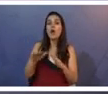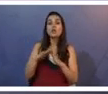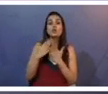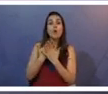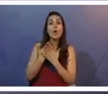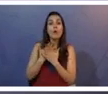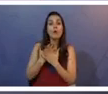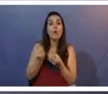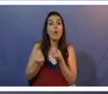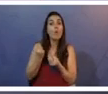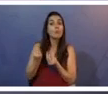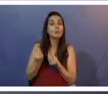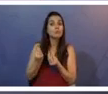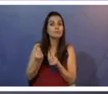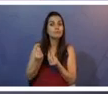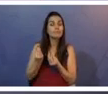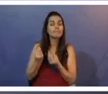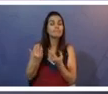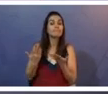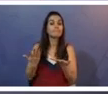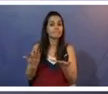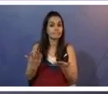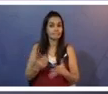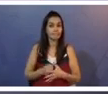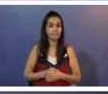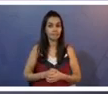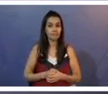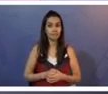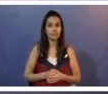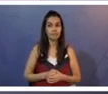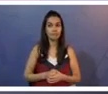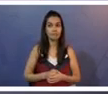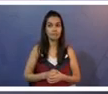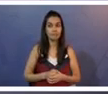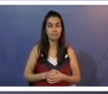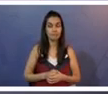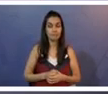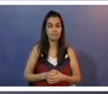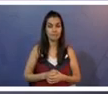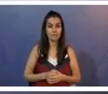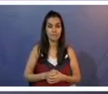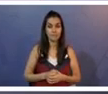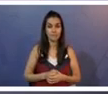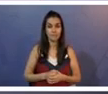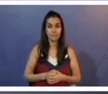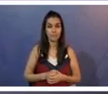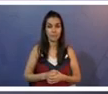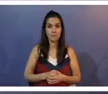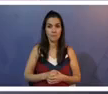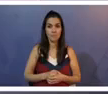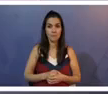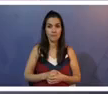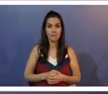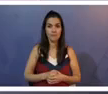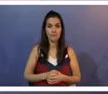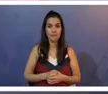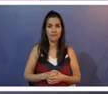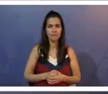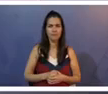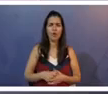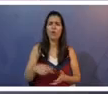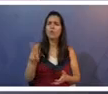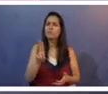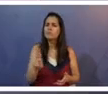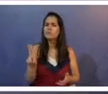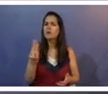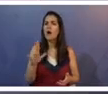só, então vocês vão refletir. Como estão sendo as aulas na maioria das escolas? A utilização